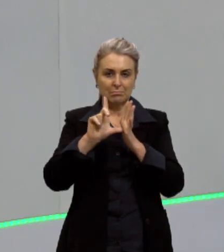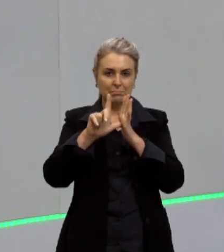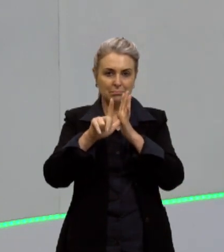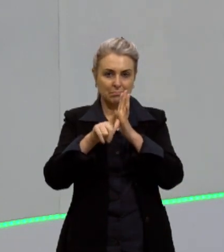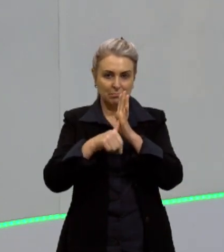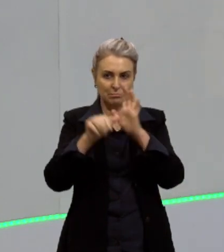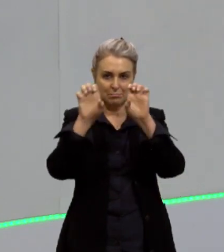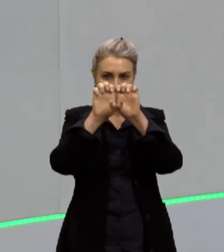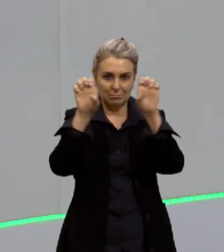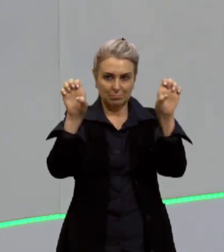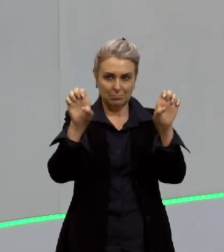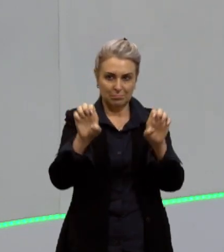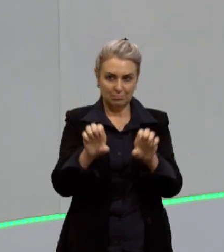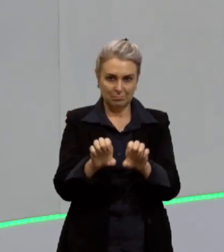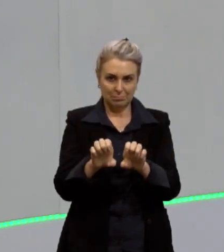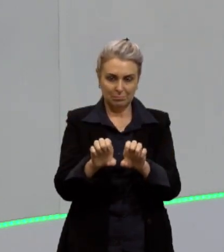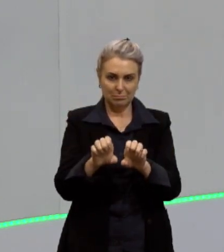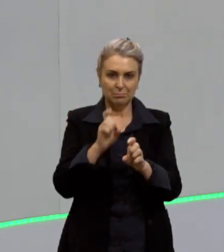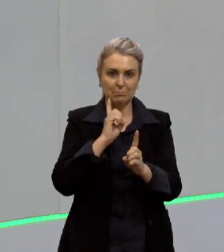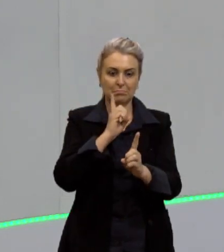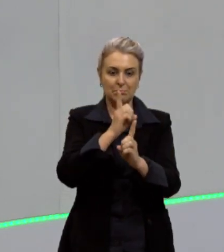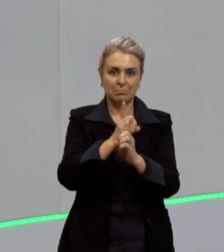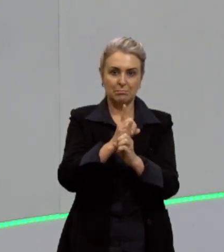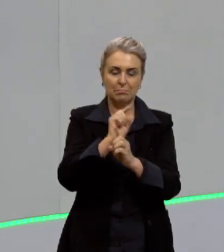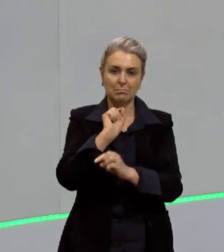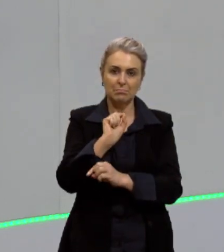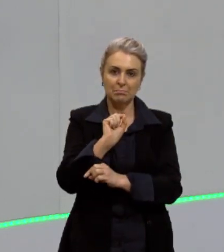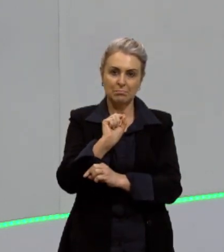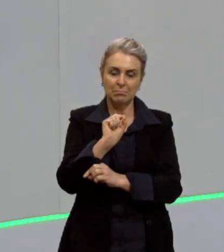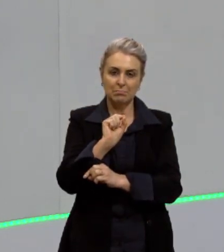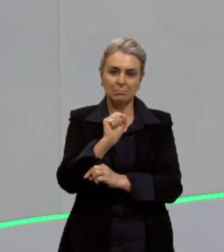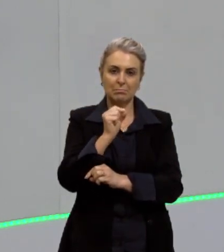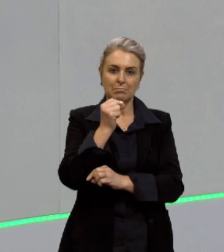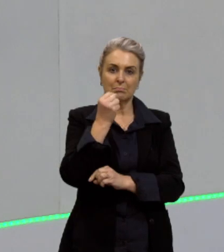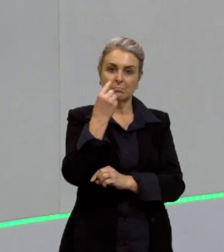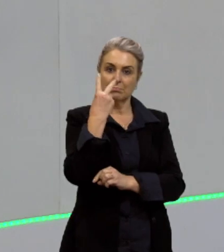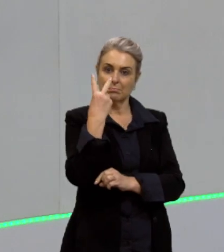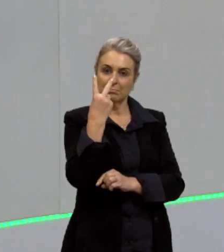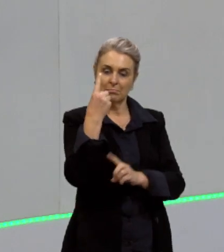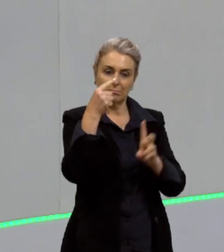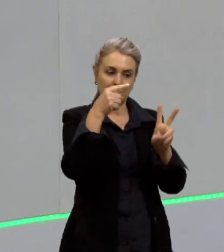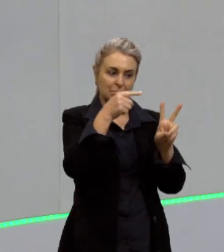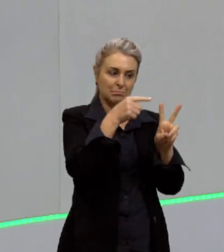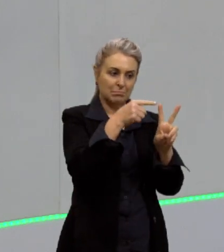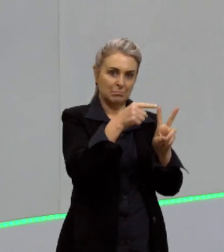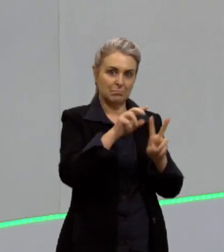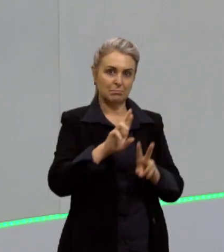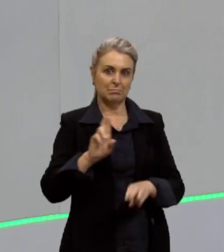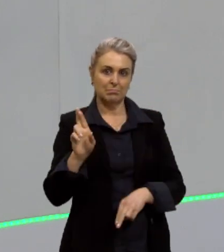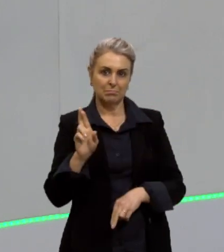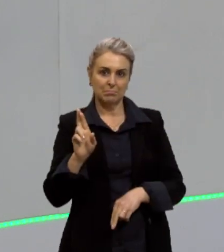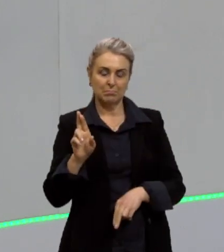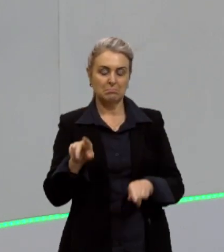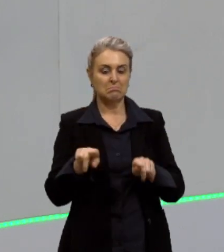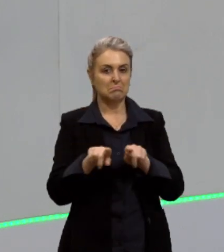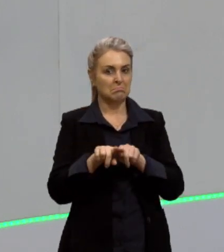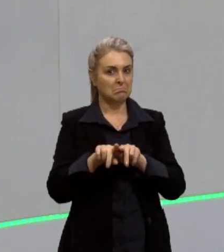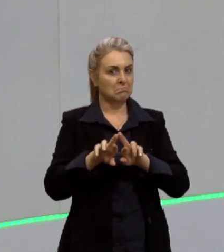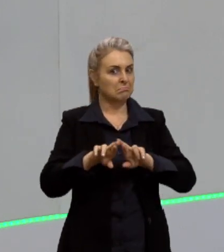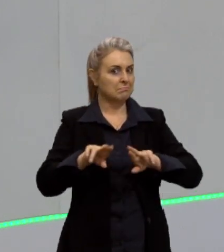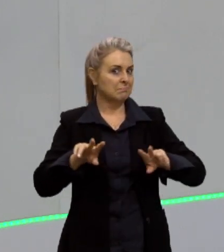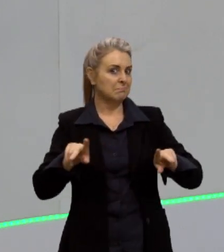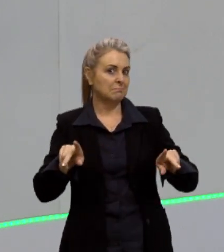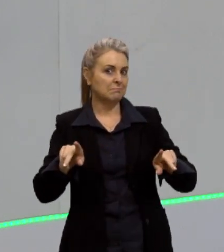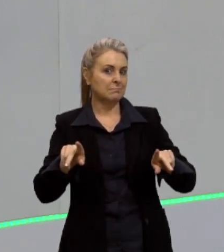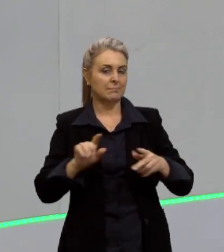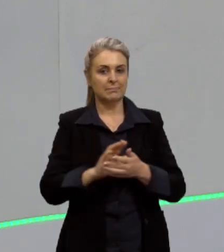nesta equação, eu vou encontrar o quê? Duas raízes reais e diferentes,